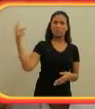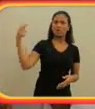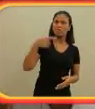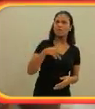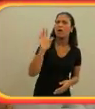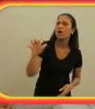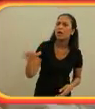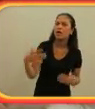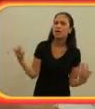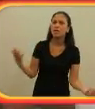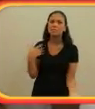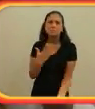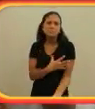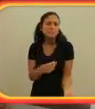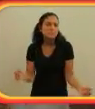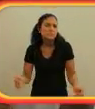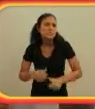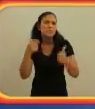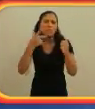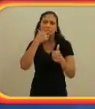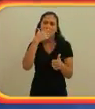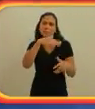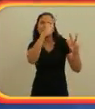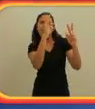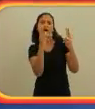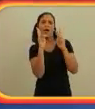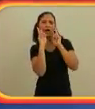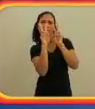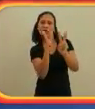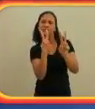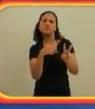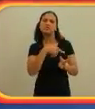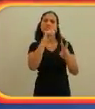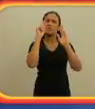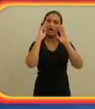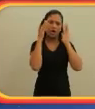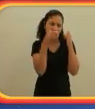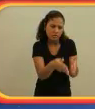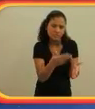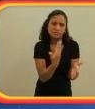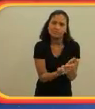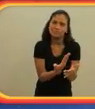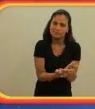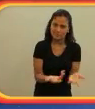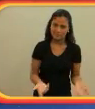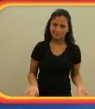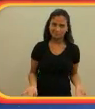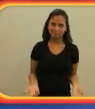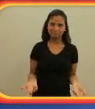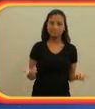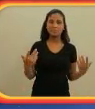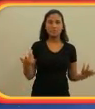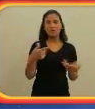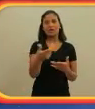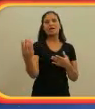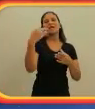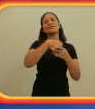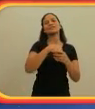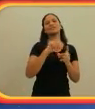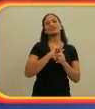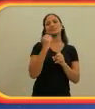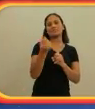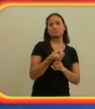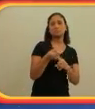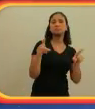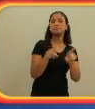ficam mais concentradas, né? Muitos pais vêm dizer, olha, ele melhorou muito a atenção, a concentração na escola,